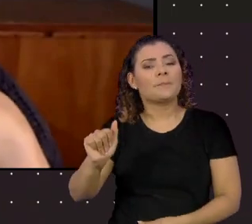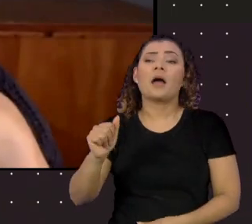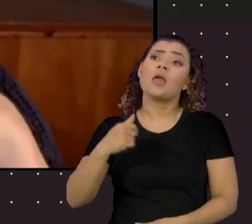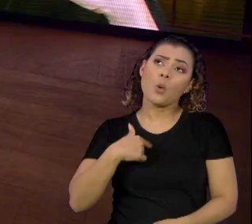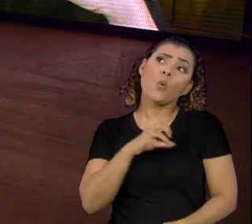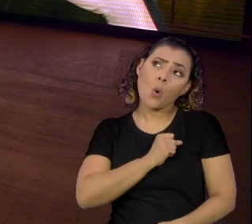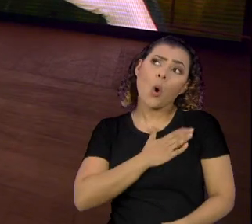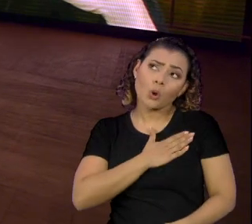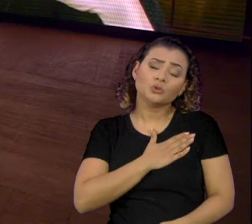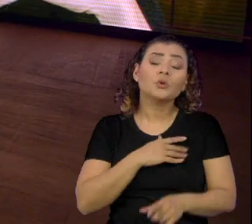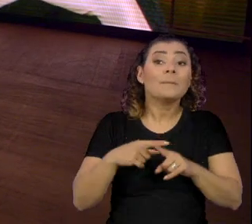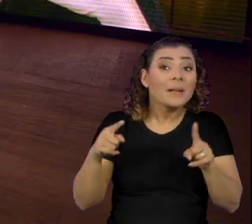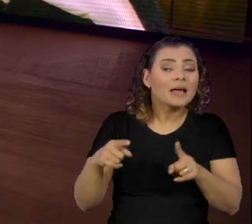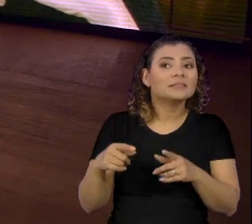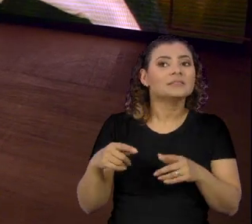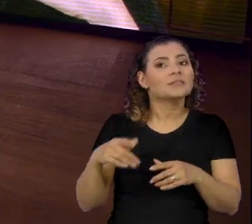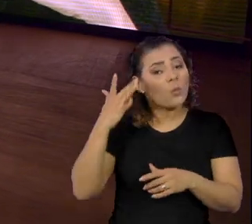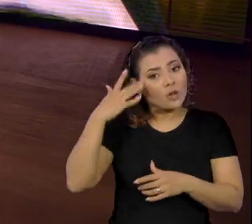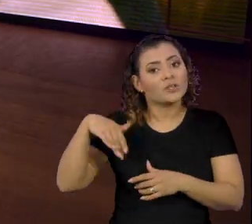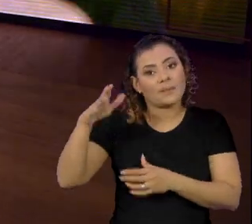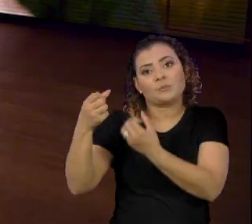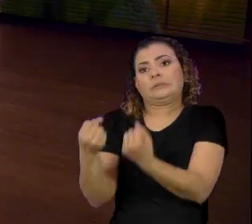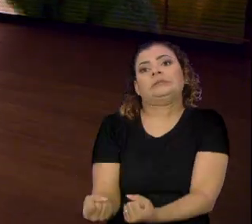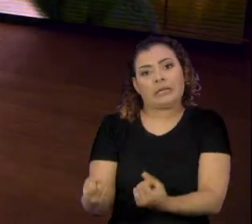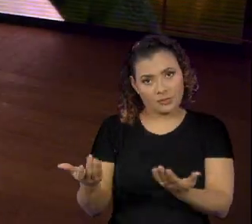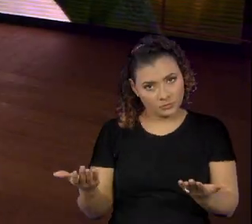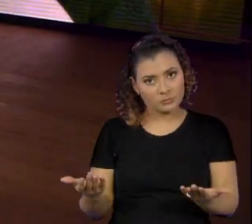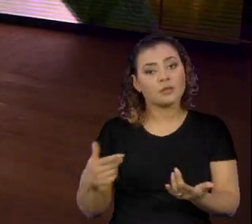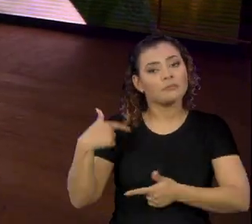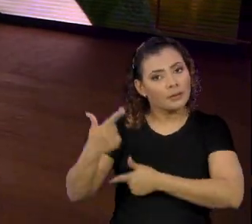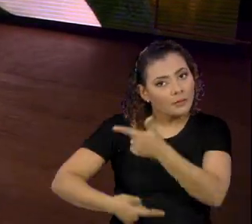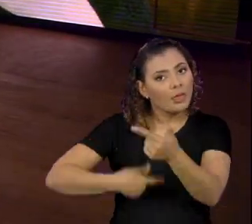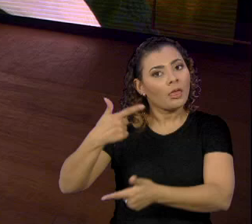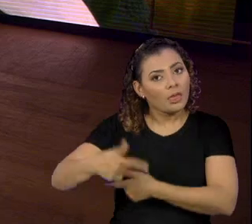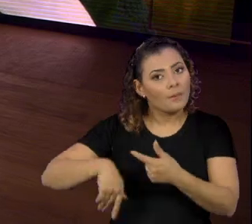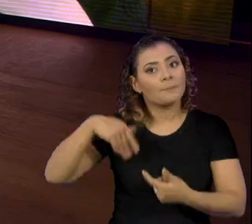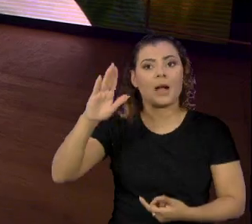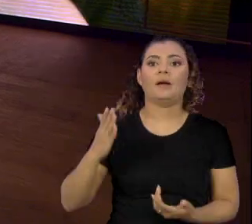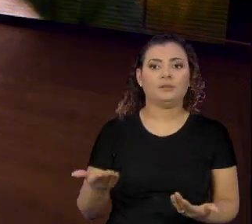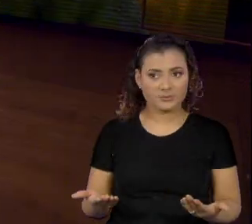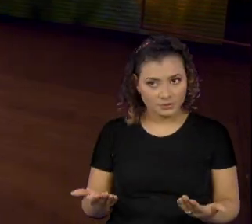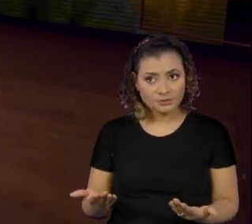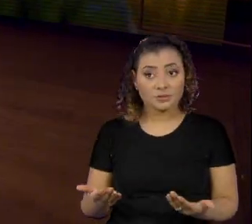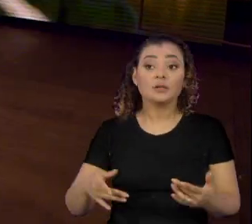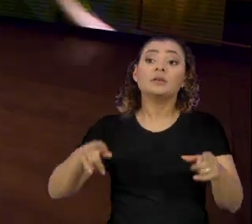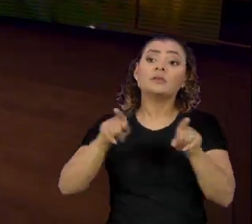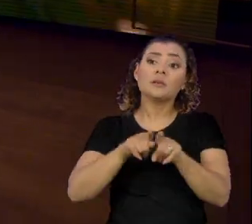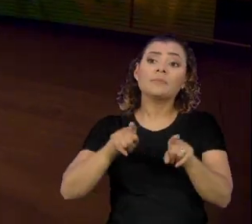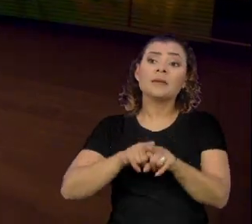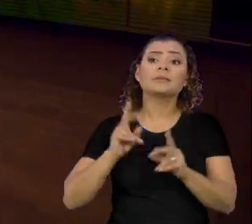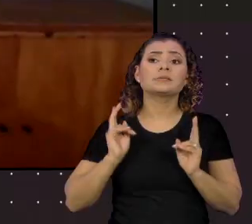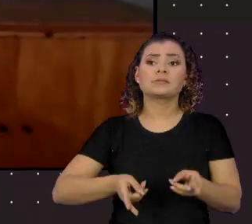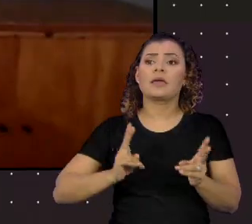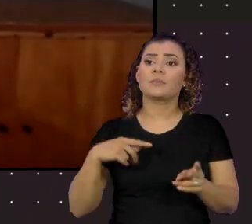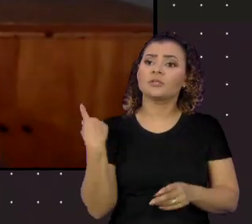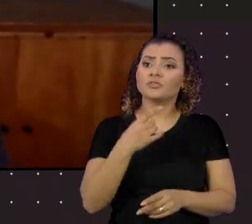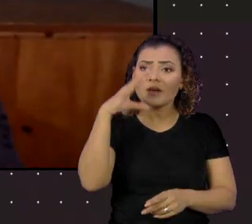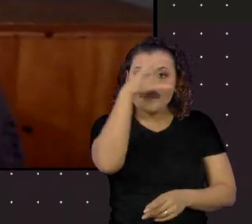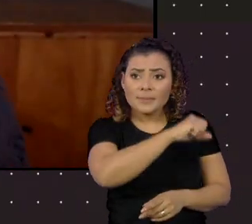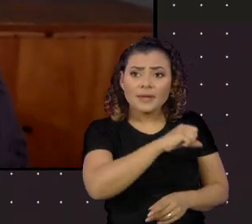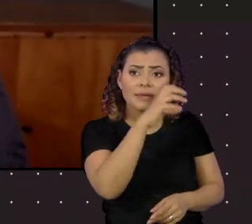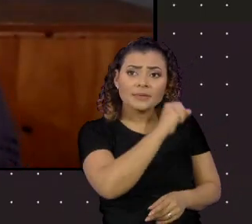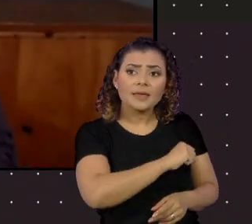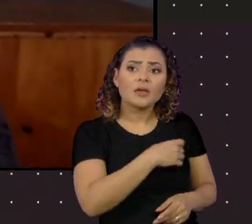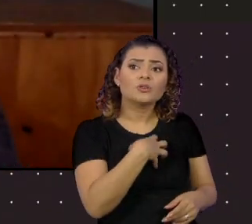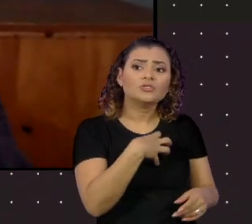eu acho que claro que a gente tem um desgaste. Também, cada vez mais, a gente vai aprendendo a lidar de uma